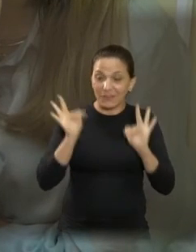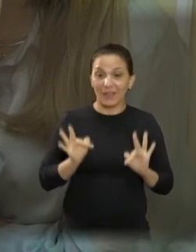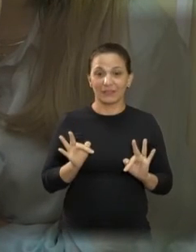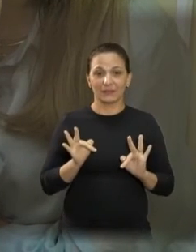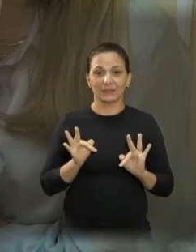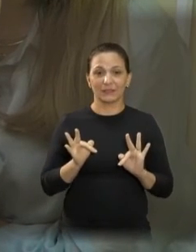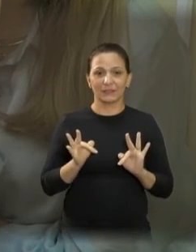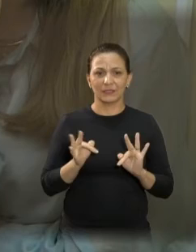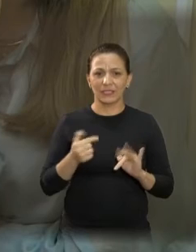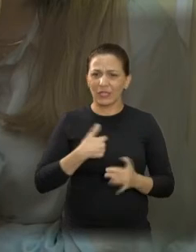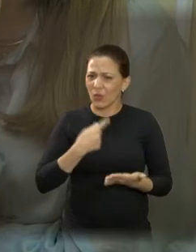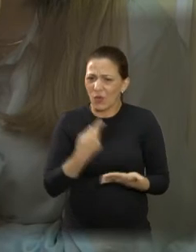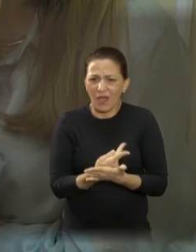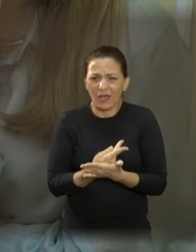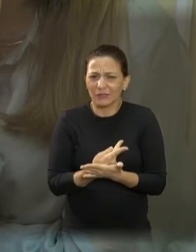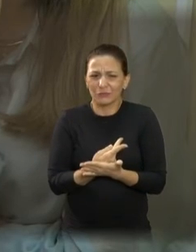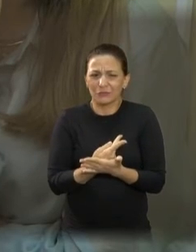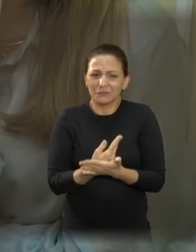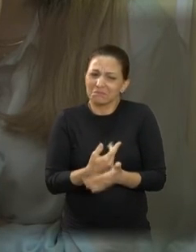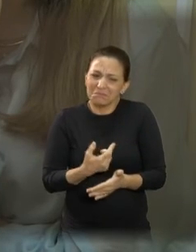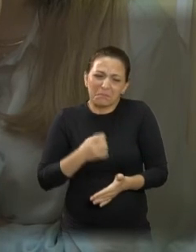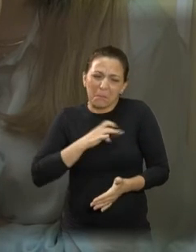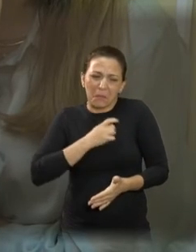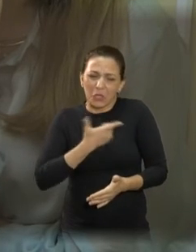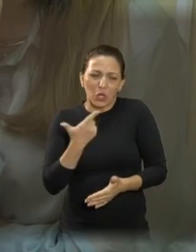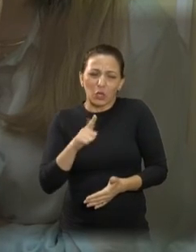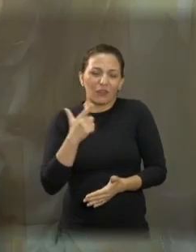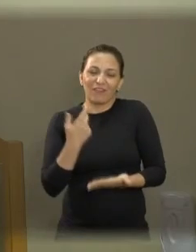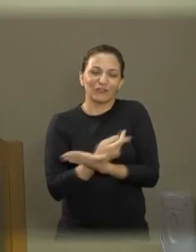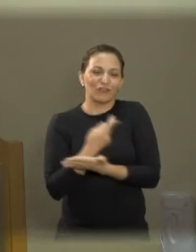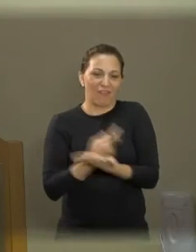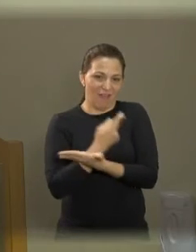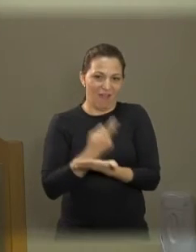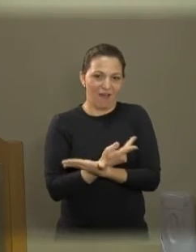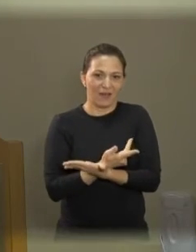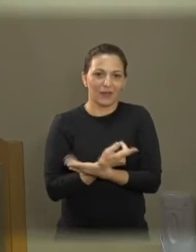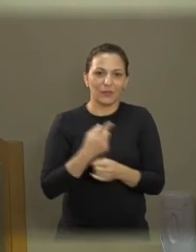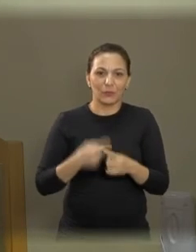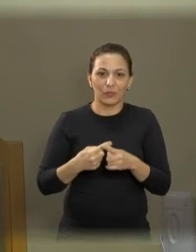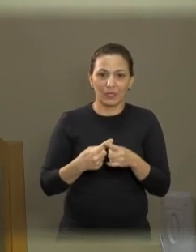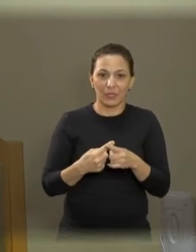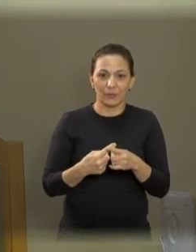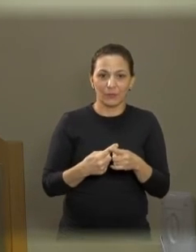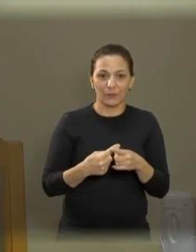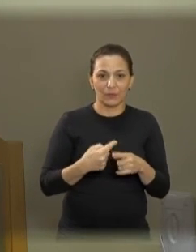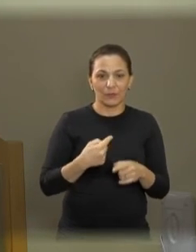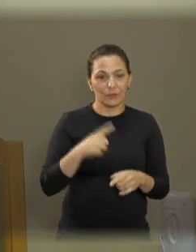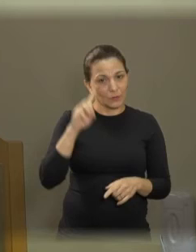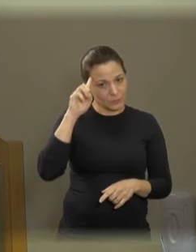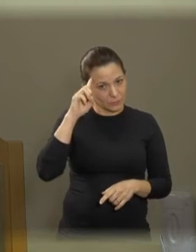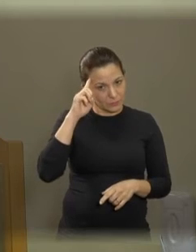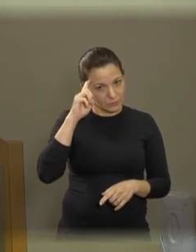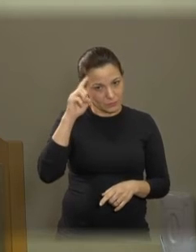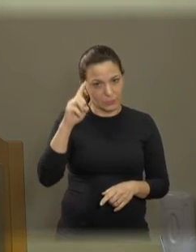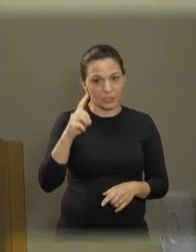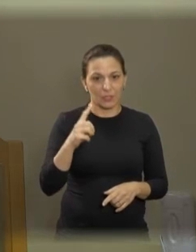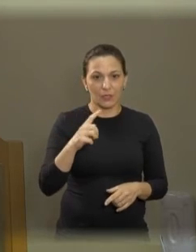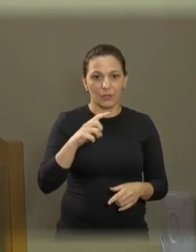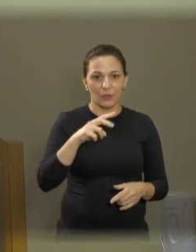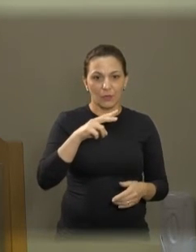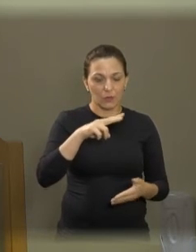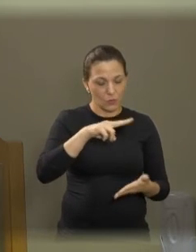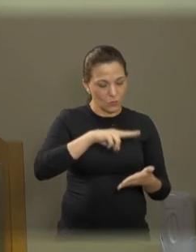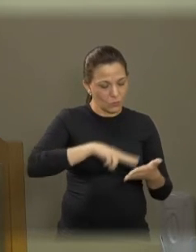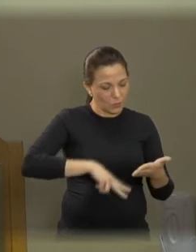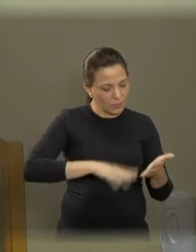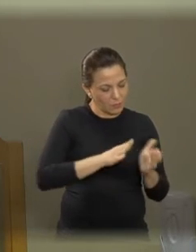errado. Não tenho receio de estar errado. Sabe por quê? Um dia eu fui ler um livro, eu até peguei o nome